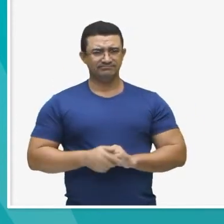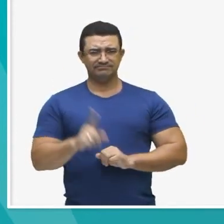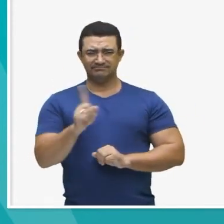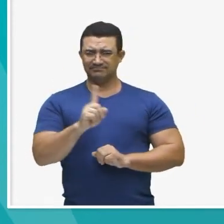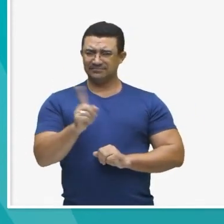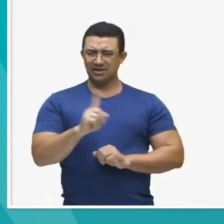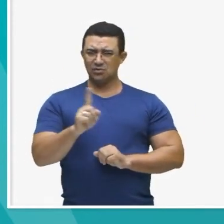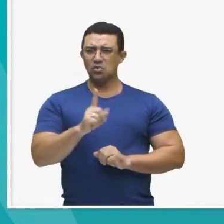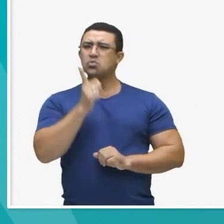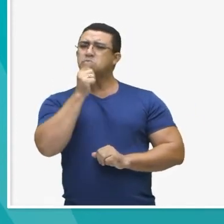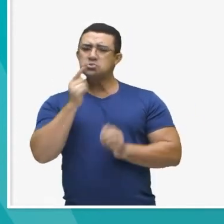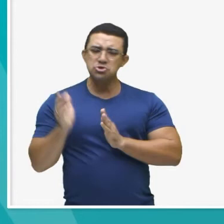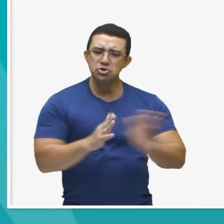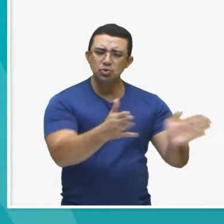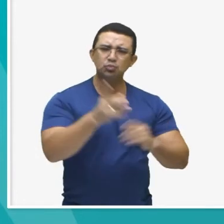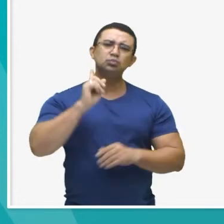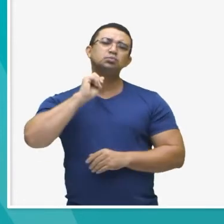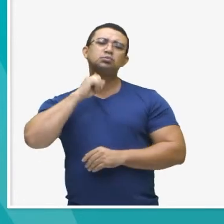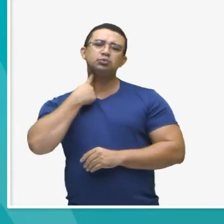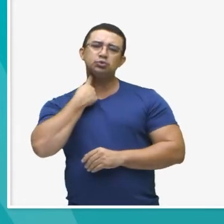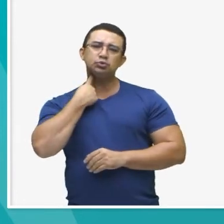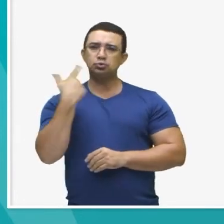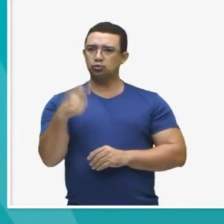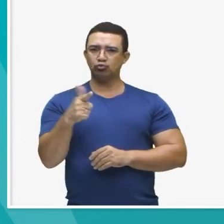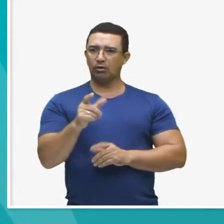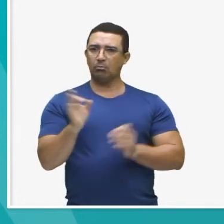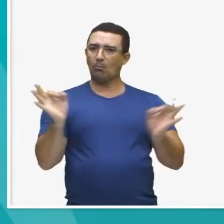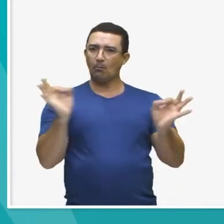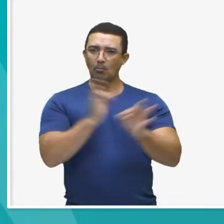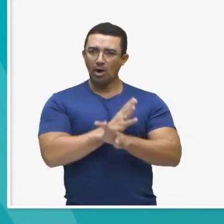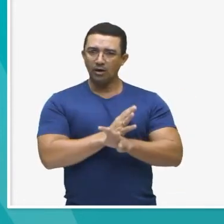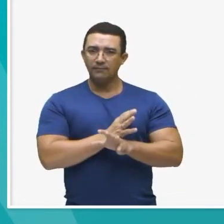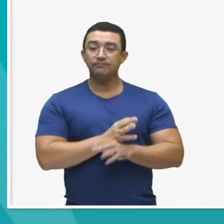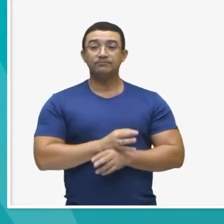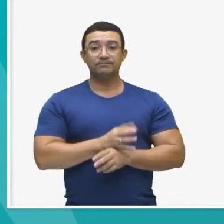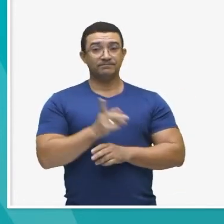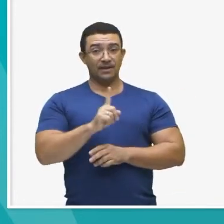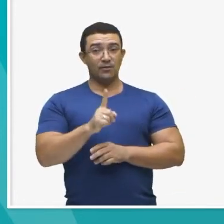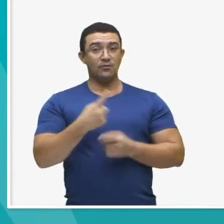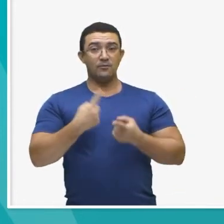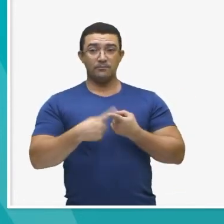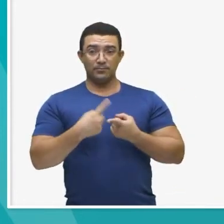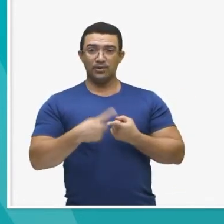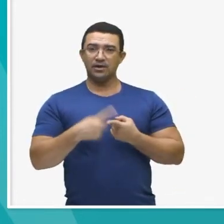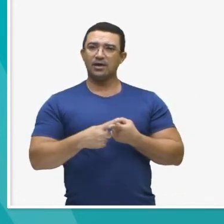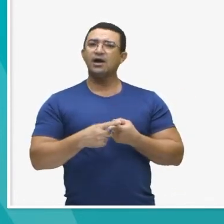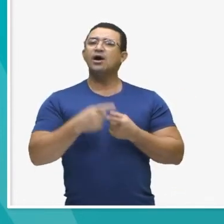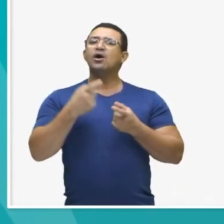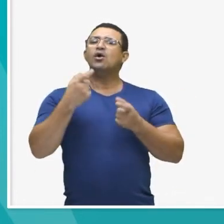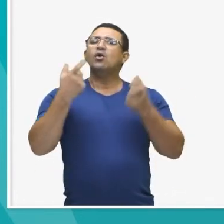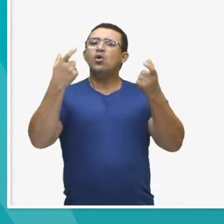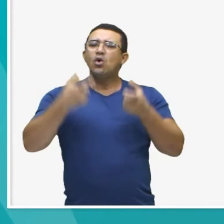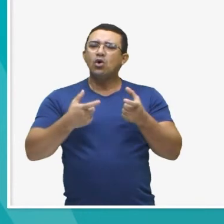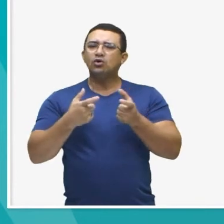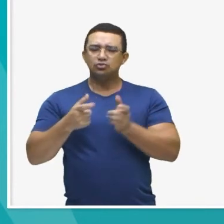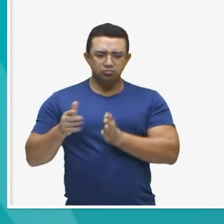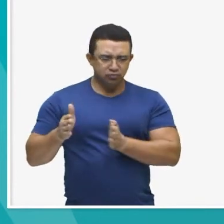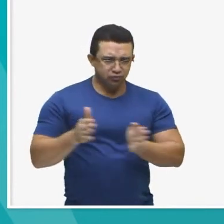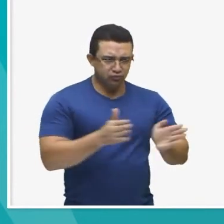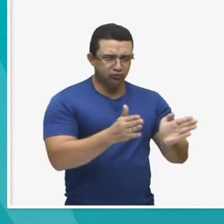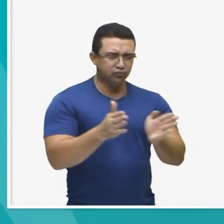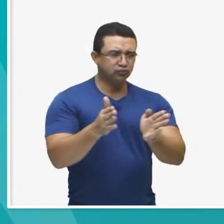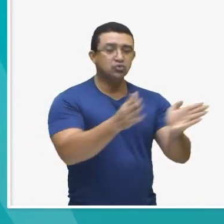poluído que não existe mais. É porque o curso natural do rio é correr